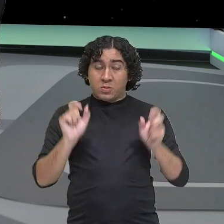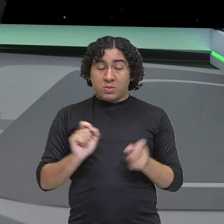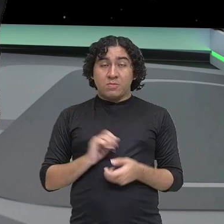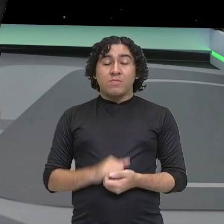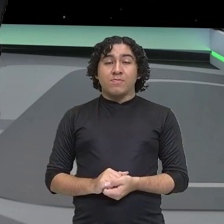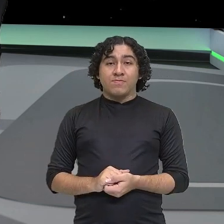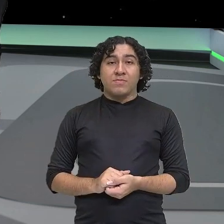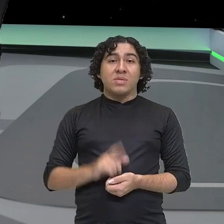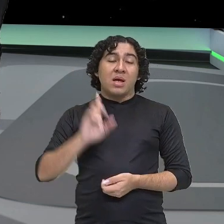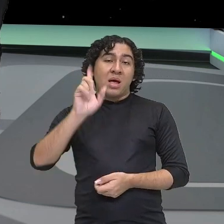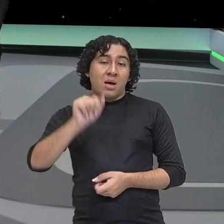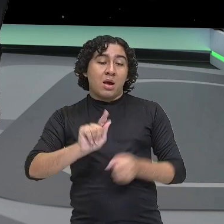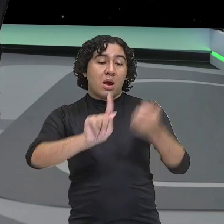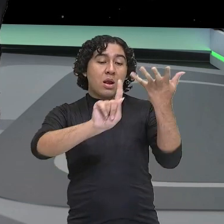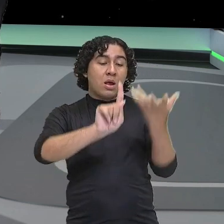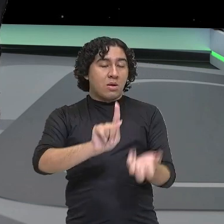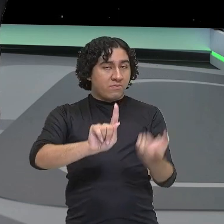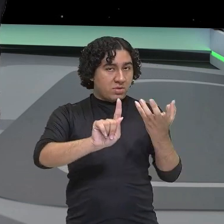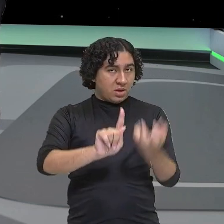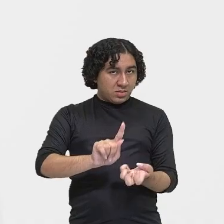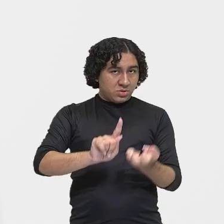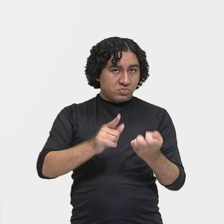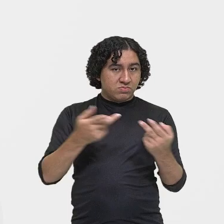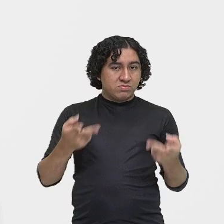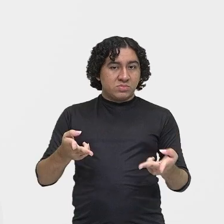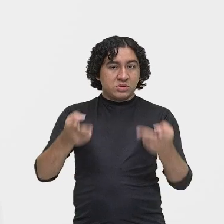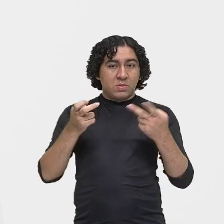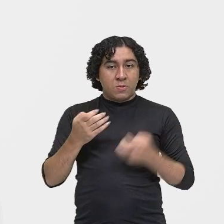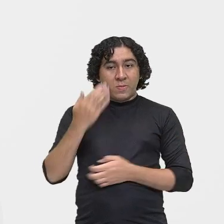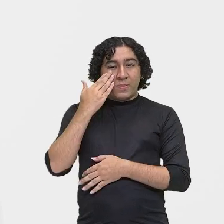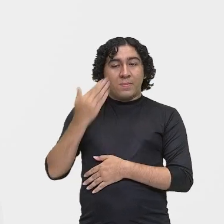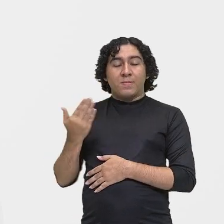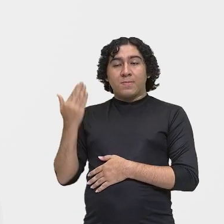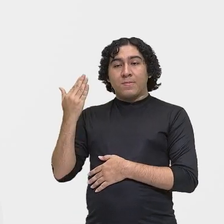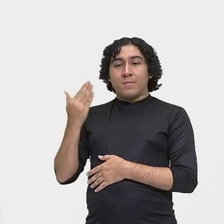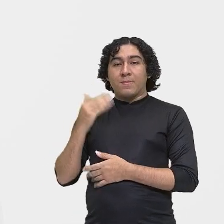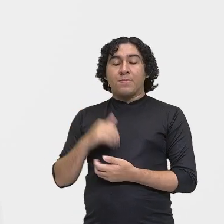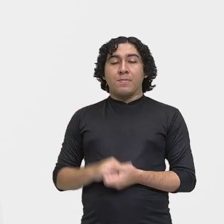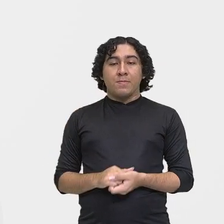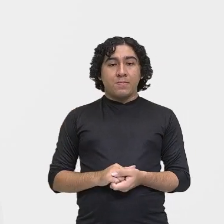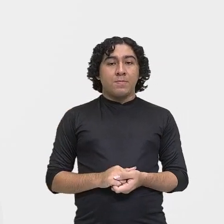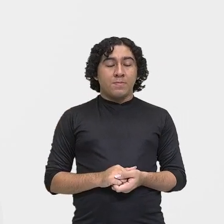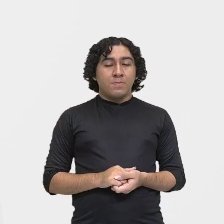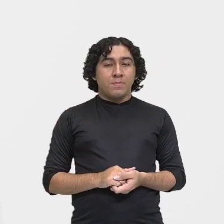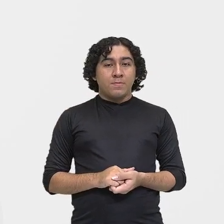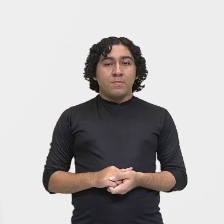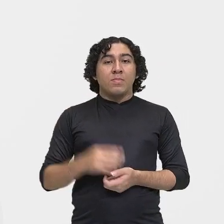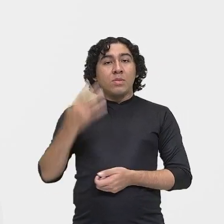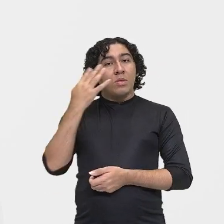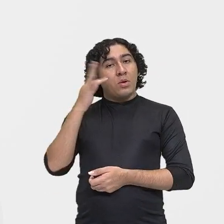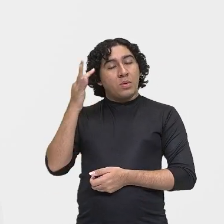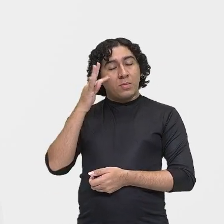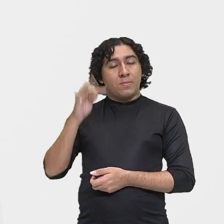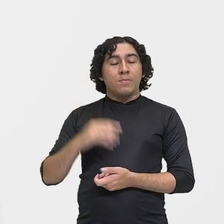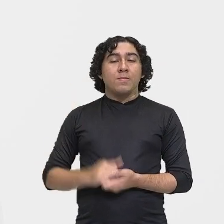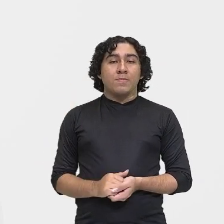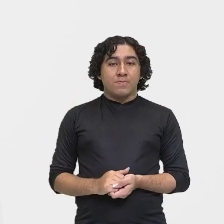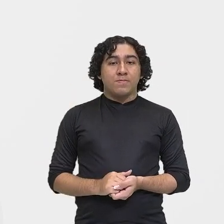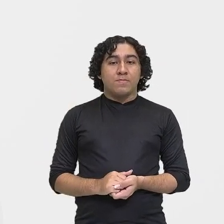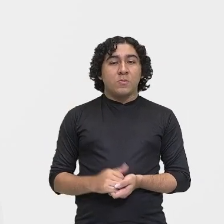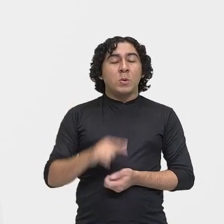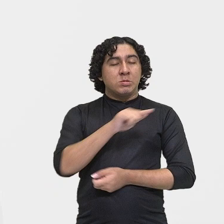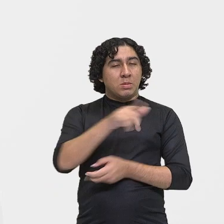que é a força gravitacional. Vejam, olha aí, a teoria de Newton. Você